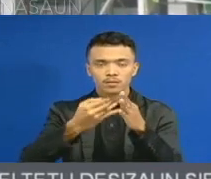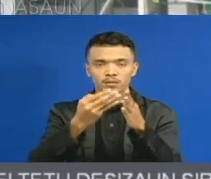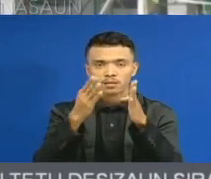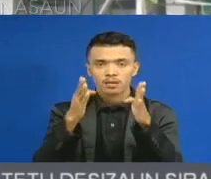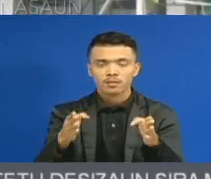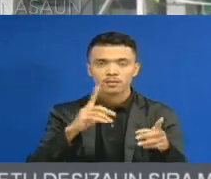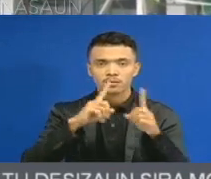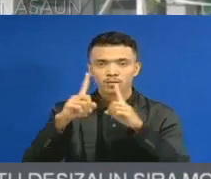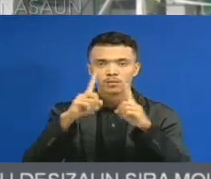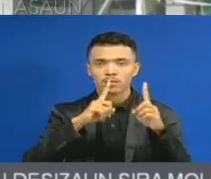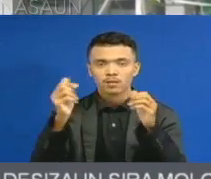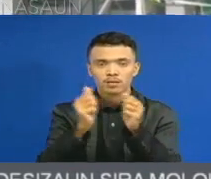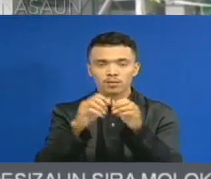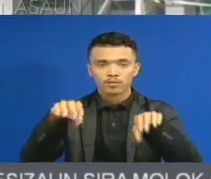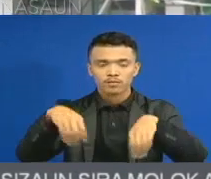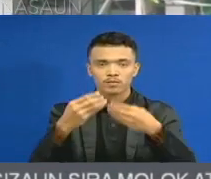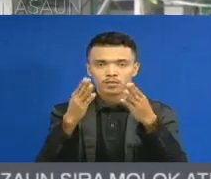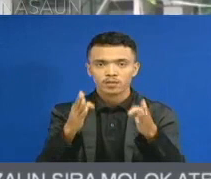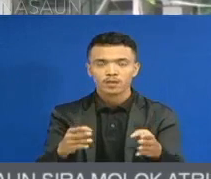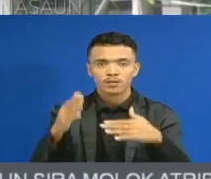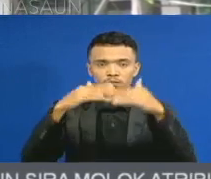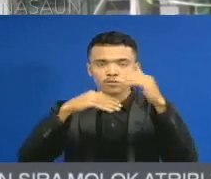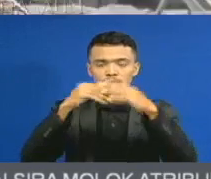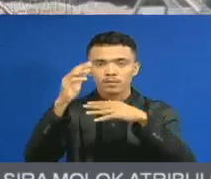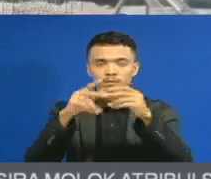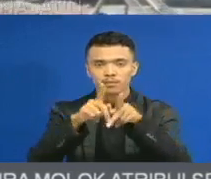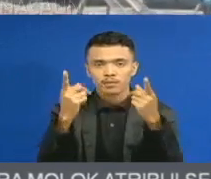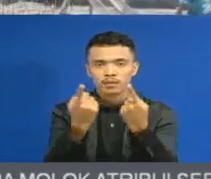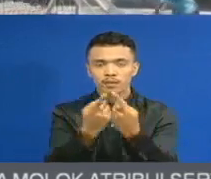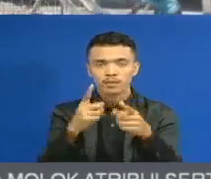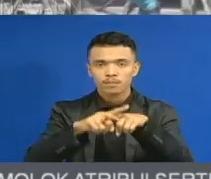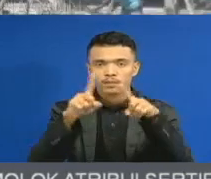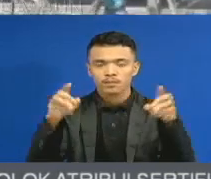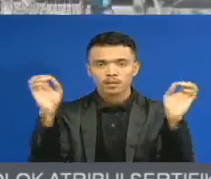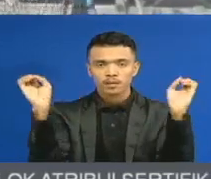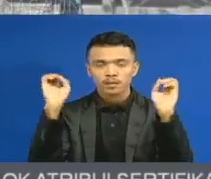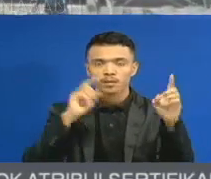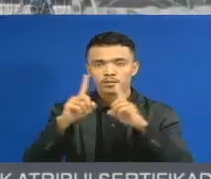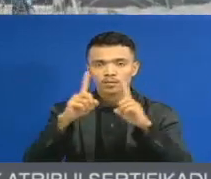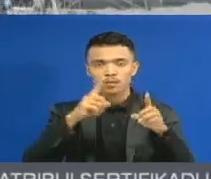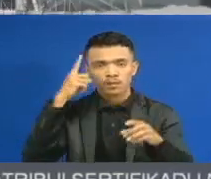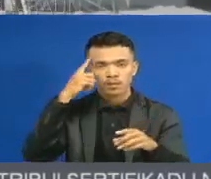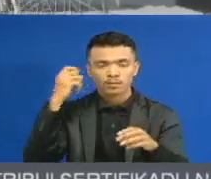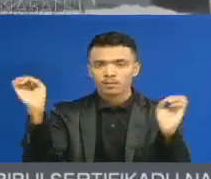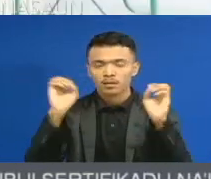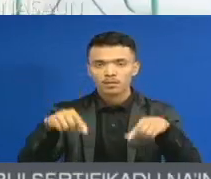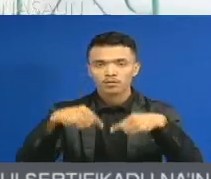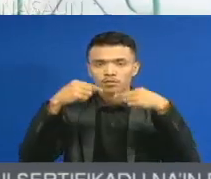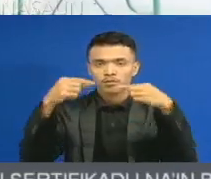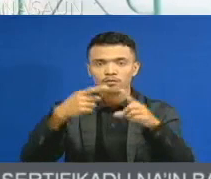RTTL confirma o técnico empresa construtora, mas bela corre o comentário, também lá reta autorização russi